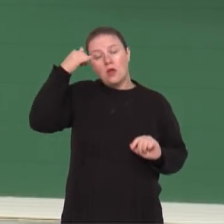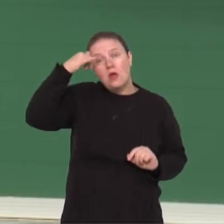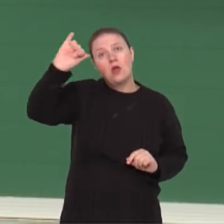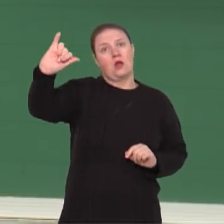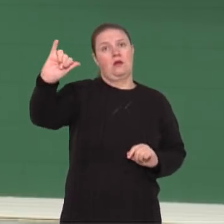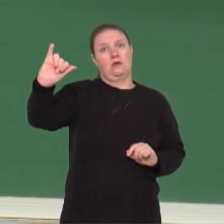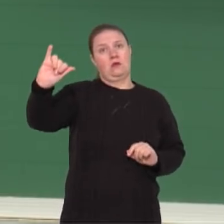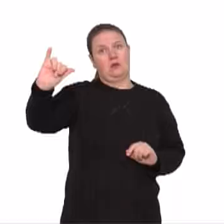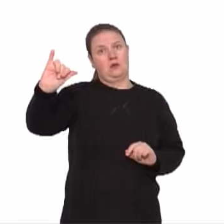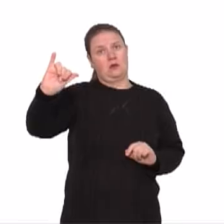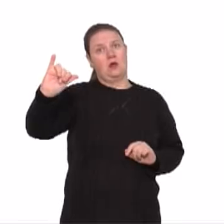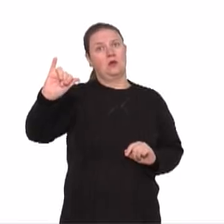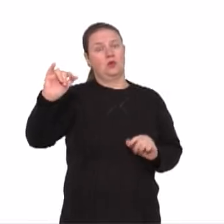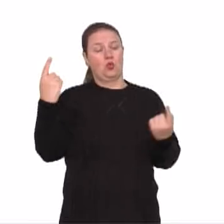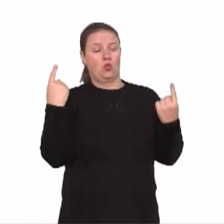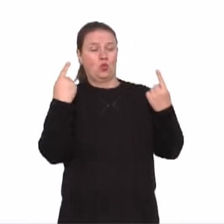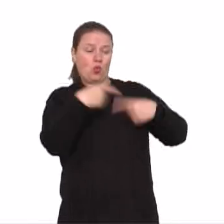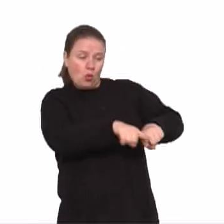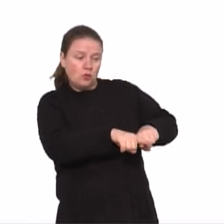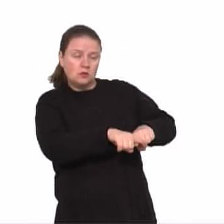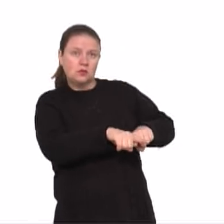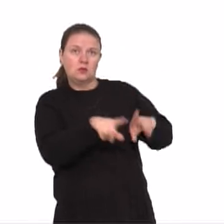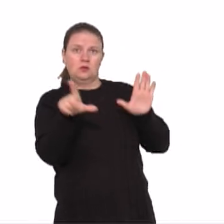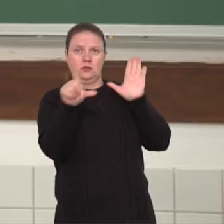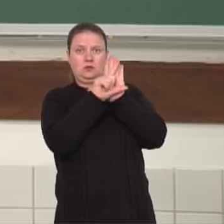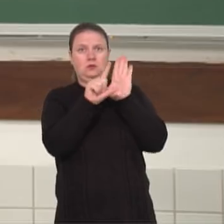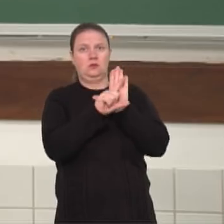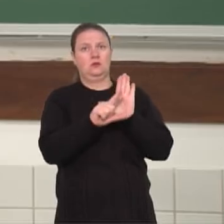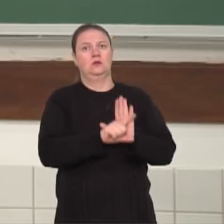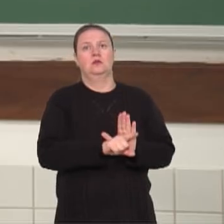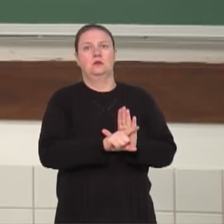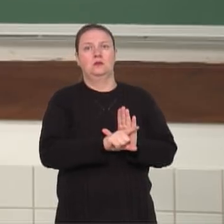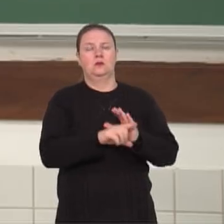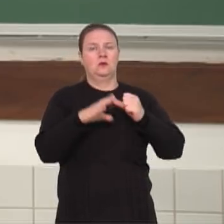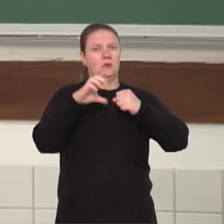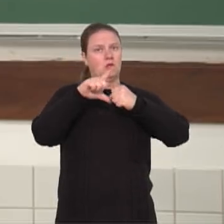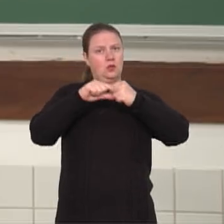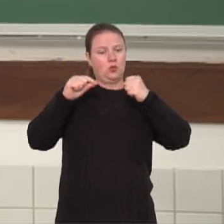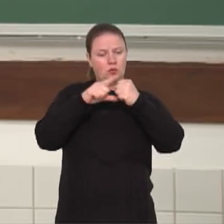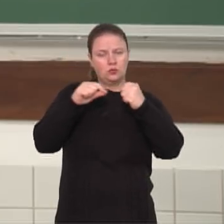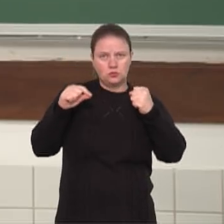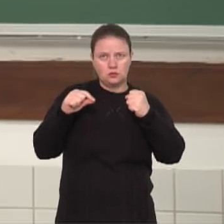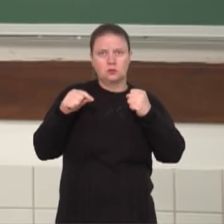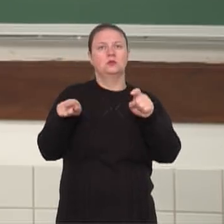de estarmos contrariando aí o Código Penal, os artigos de lei que deliberam sobre isso,